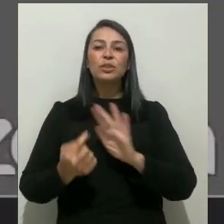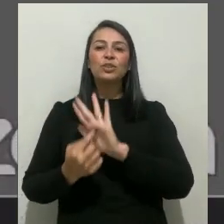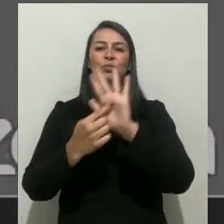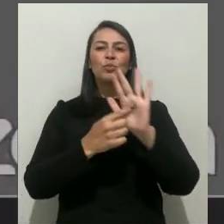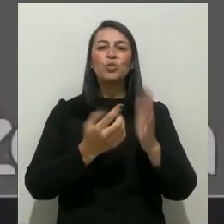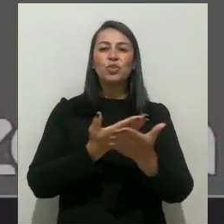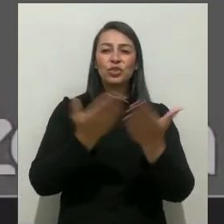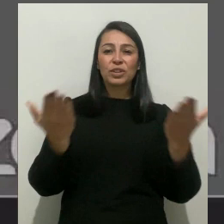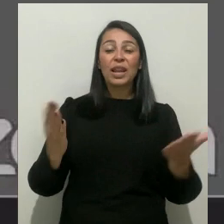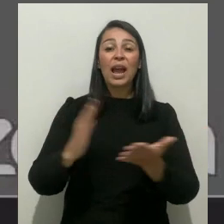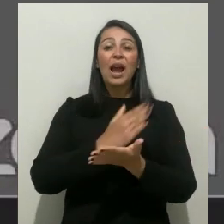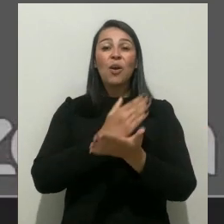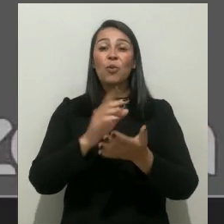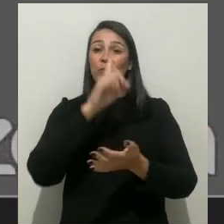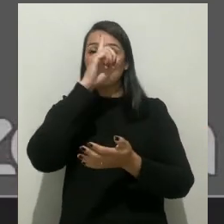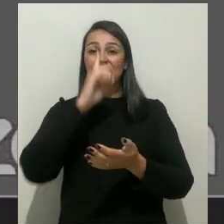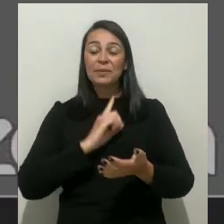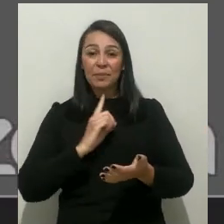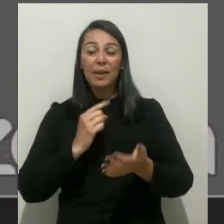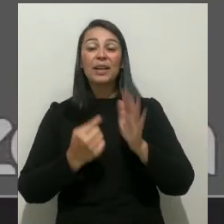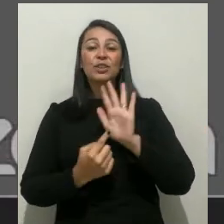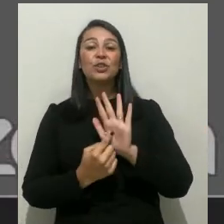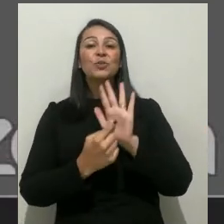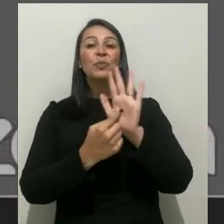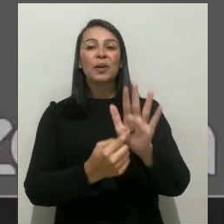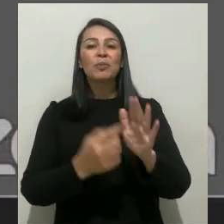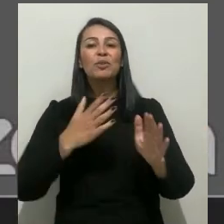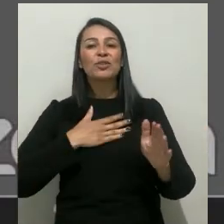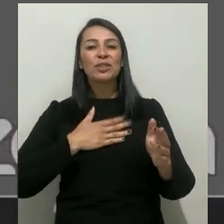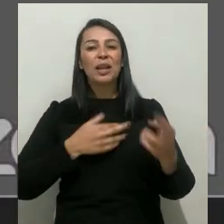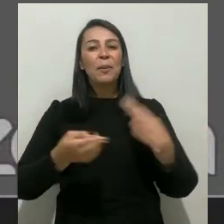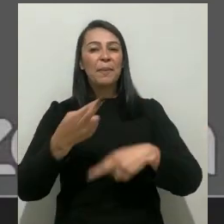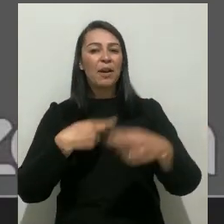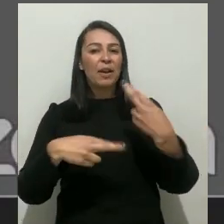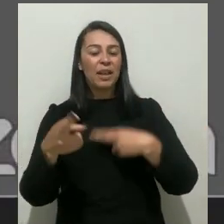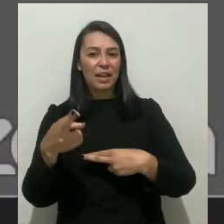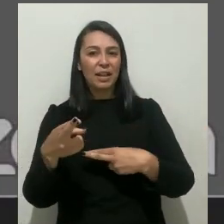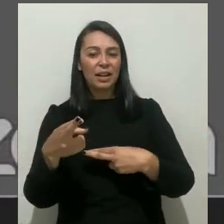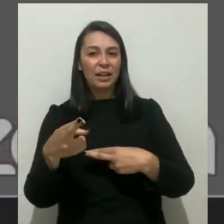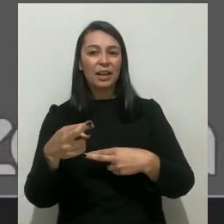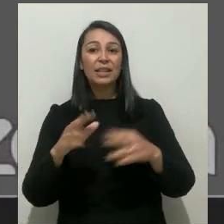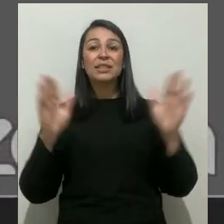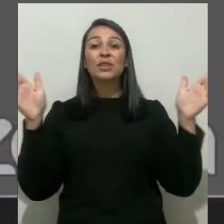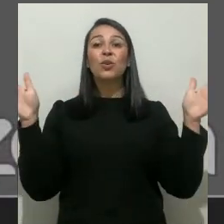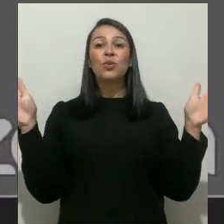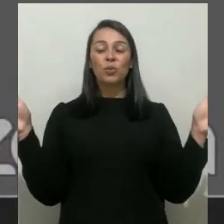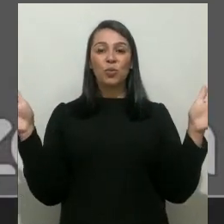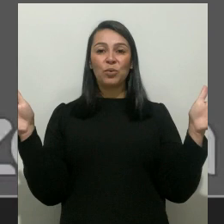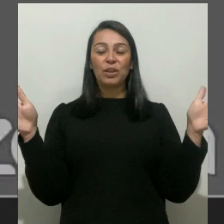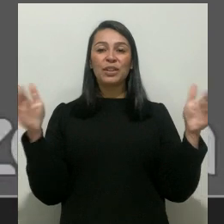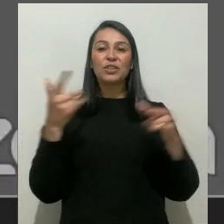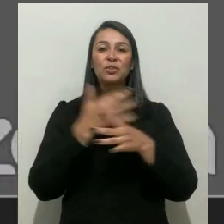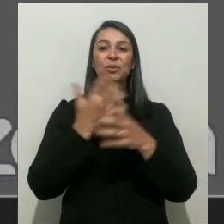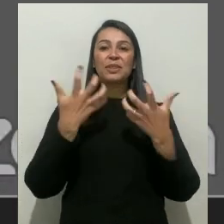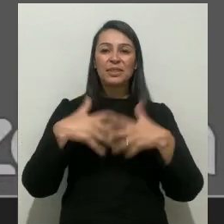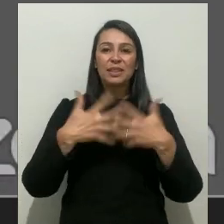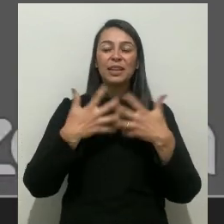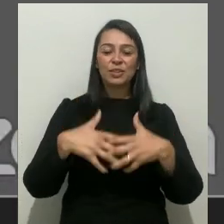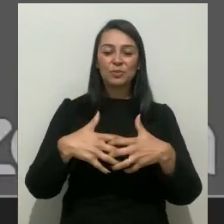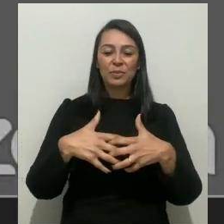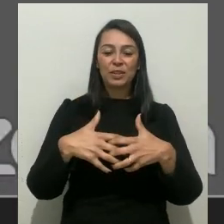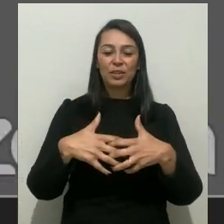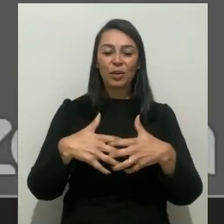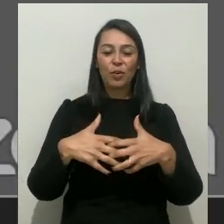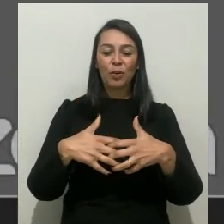vocês algumas imagens para ilustrar essa minha relação com o Cristo, com Petrópolis e com